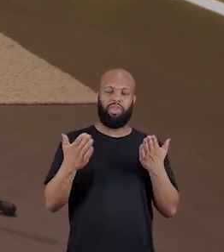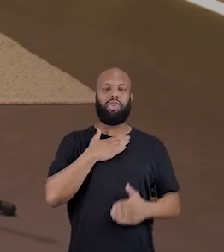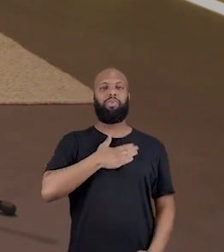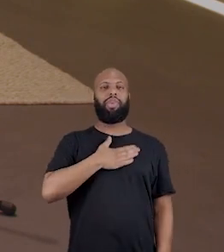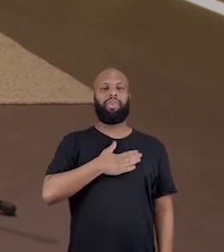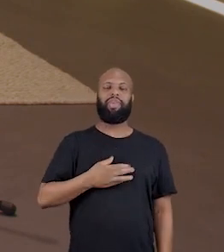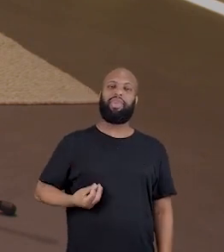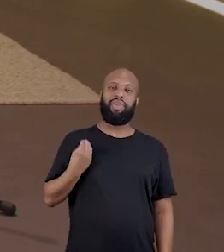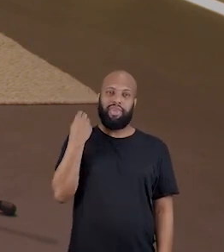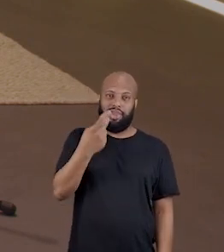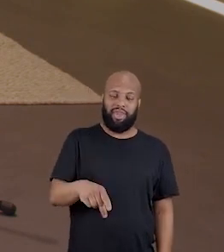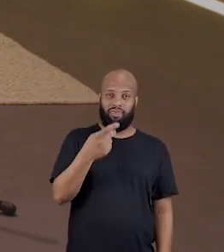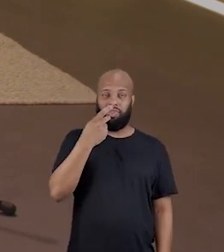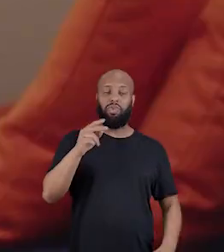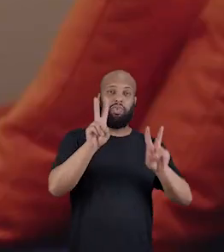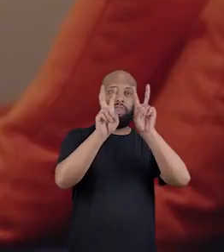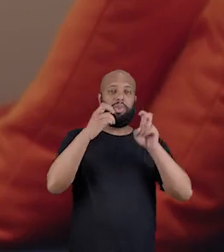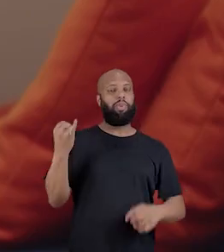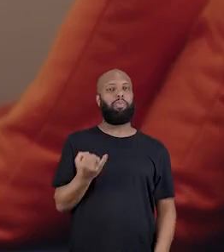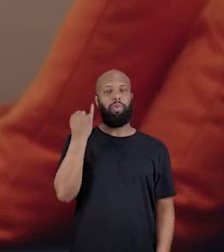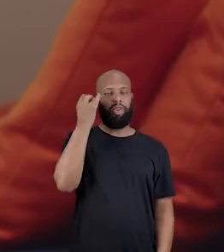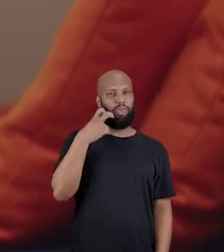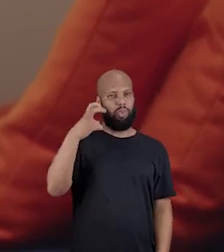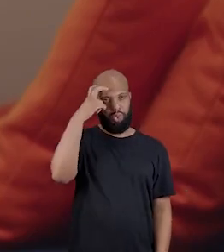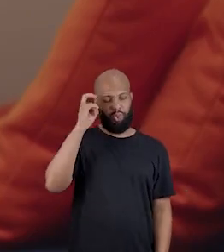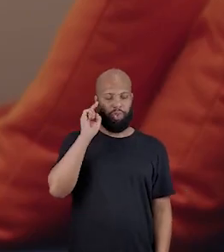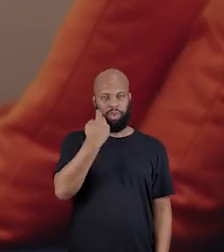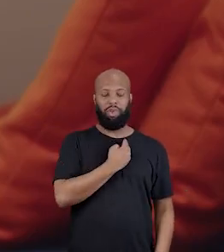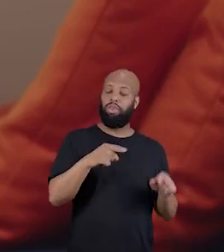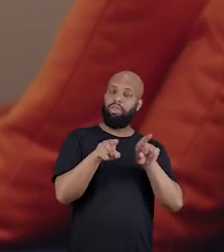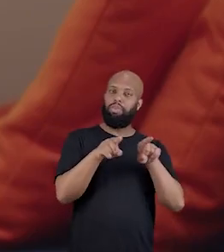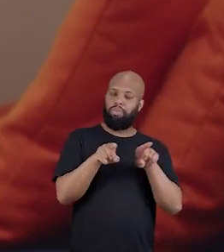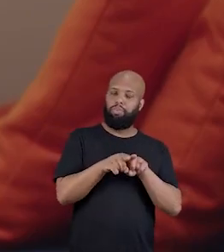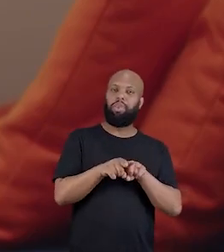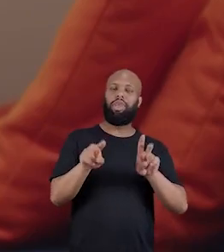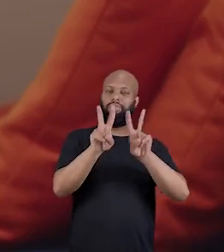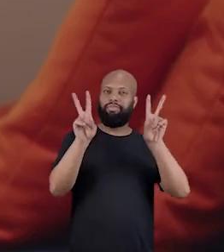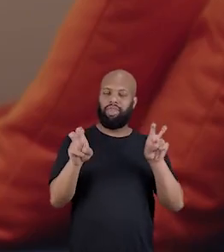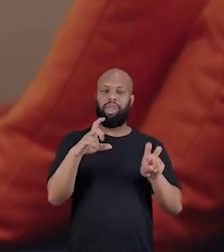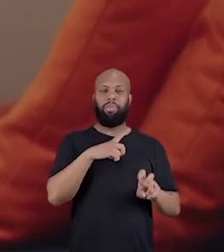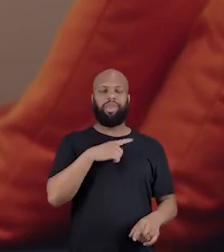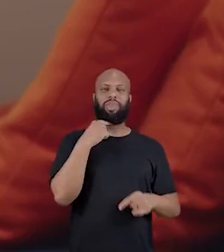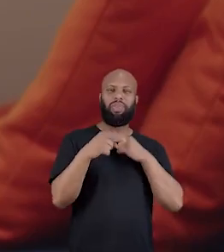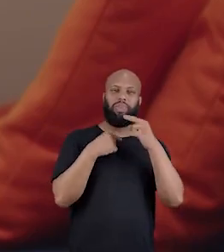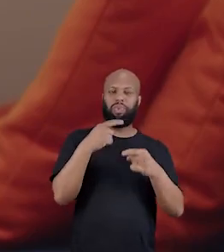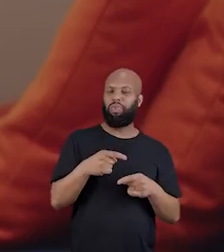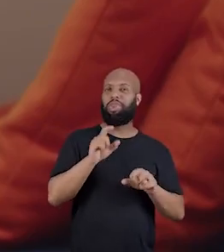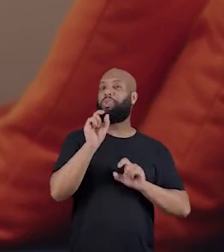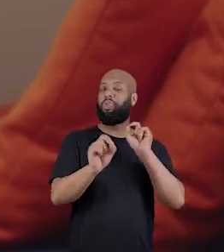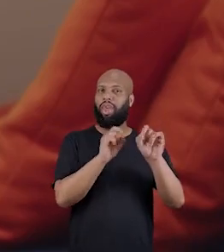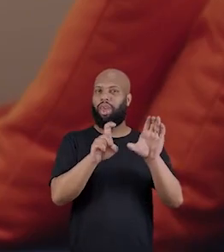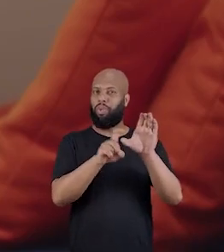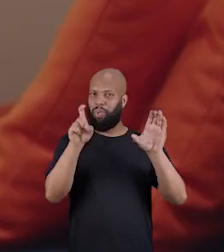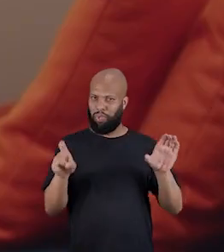hein? Super prazer estar aqui falando de um tema tão relevante que é a nossa cultura, falando de um tema que tem muitas dúvidas,